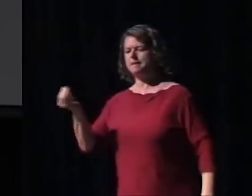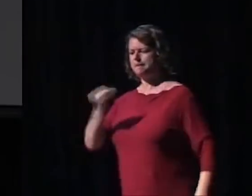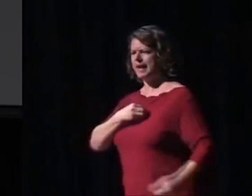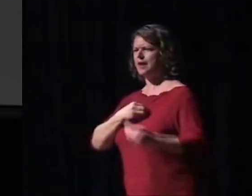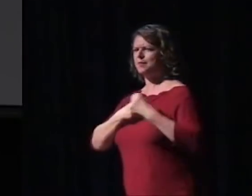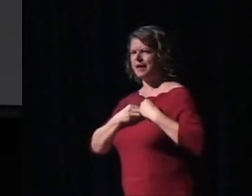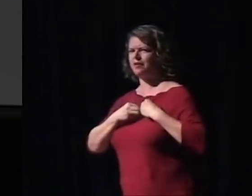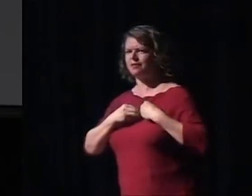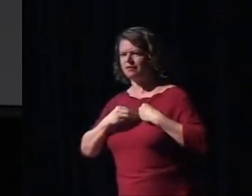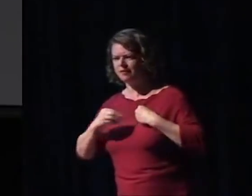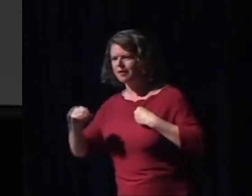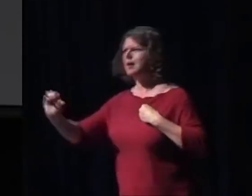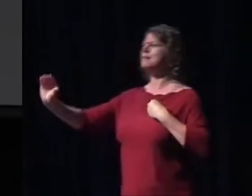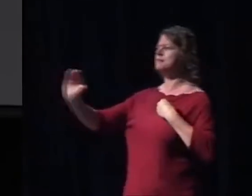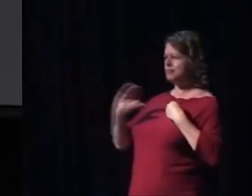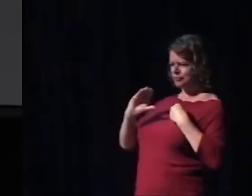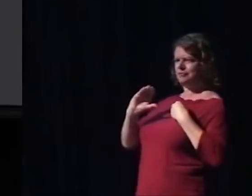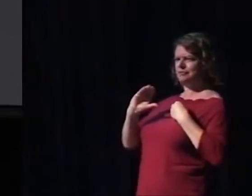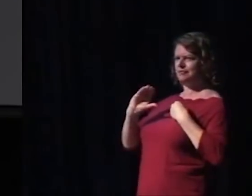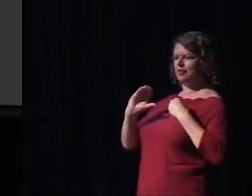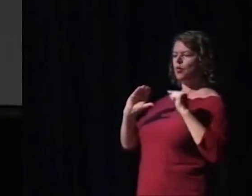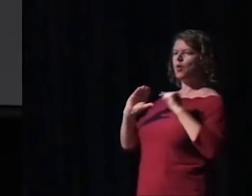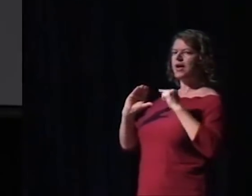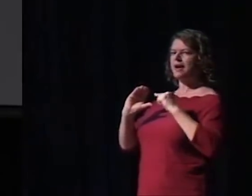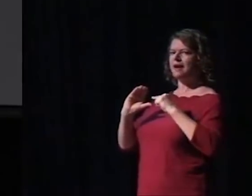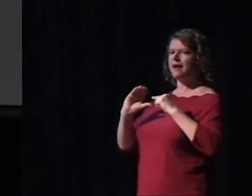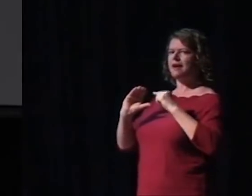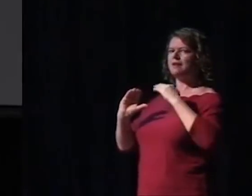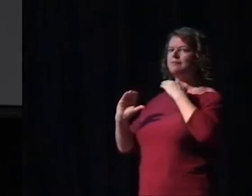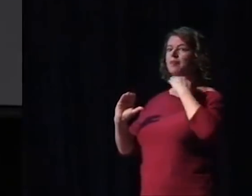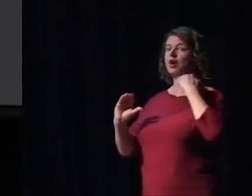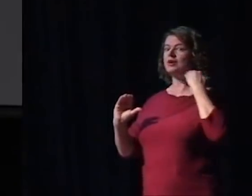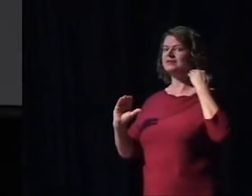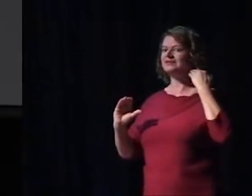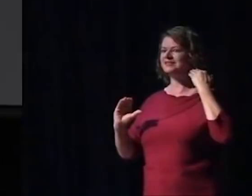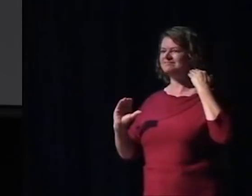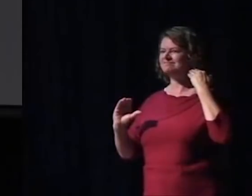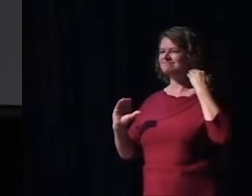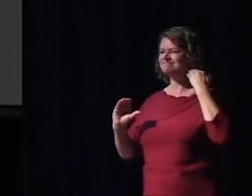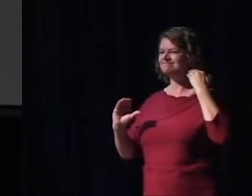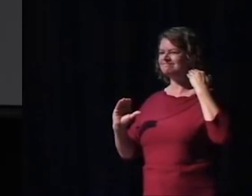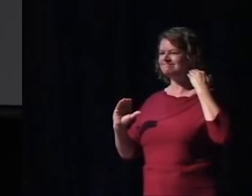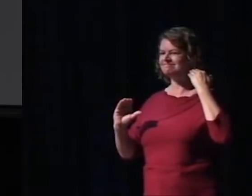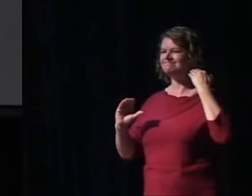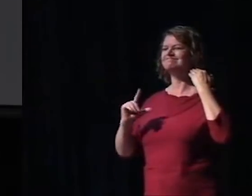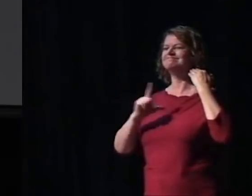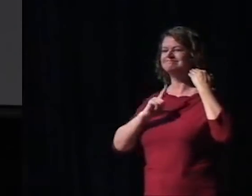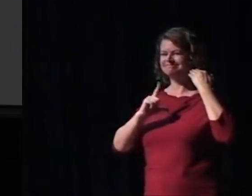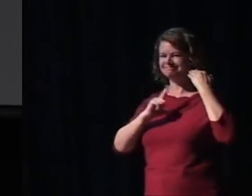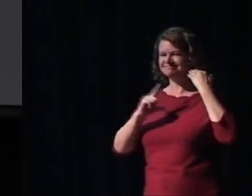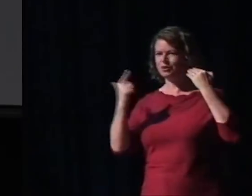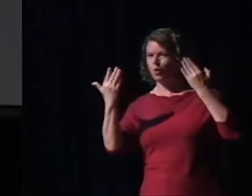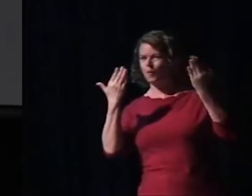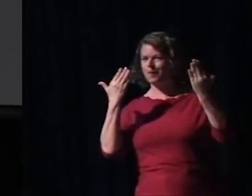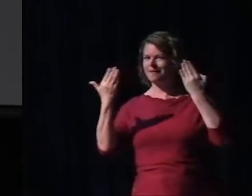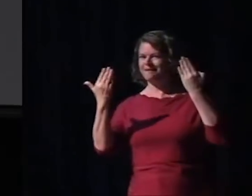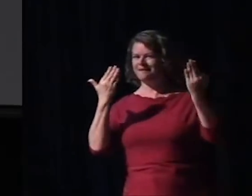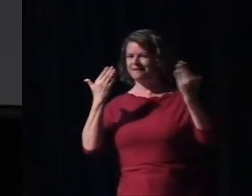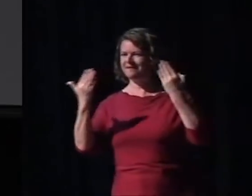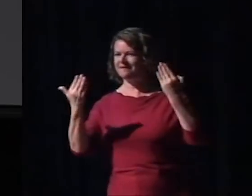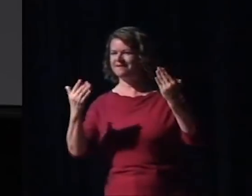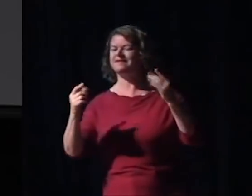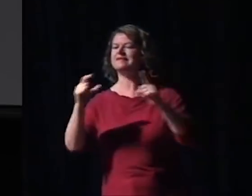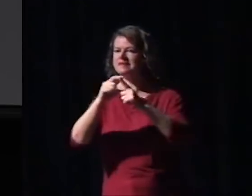porque o pecado, ele gera a morte. Diz assim a palavra